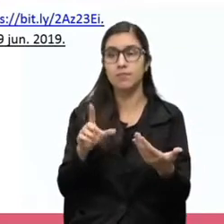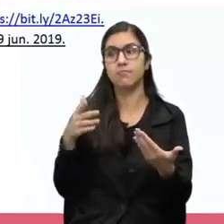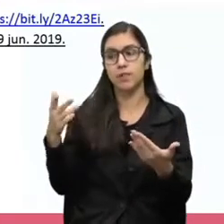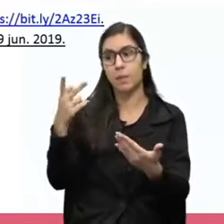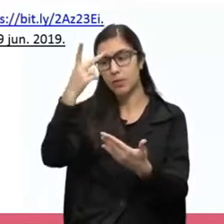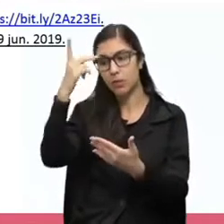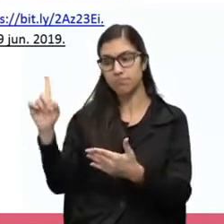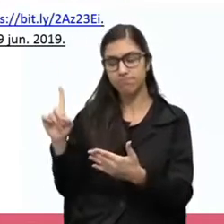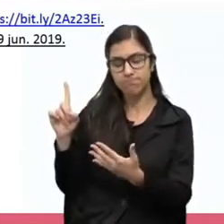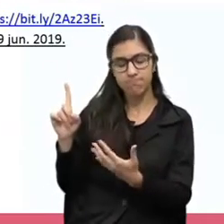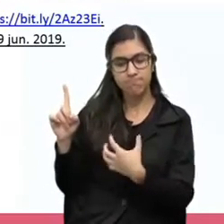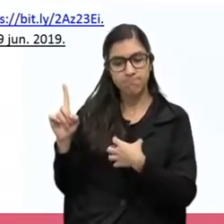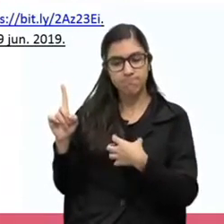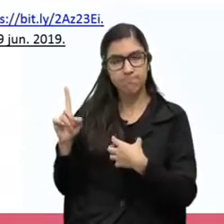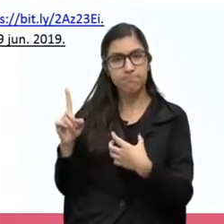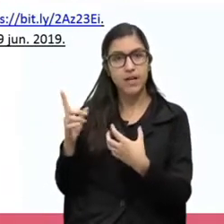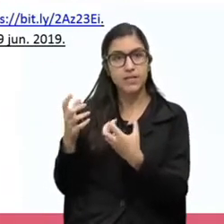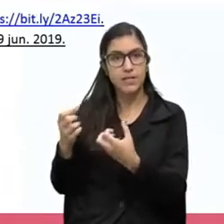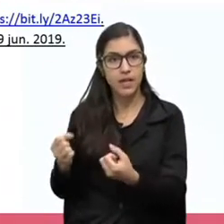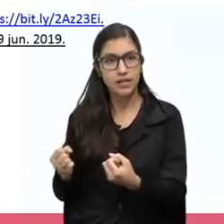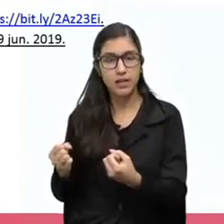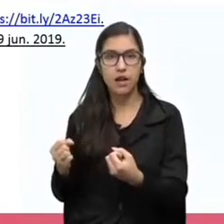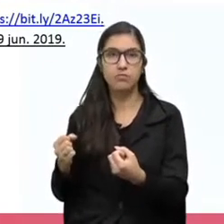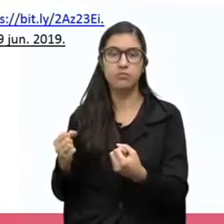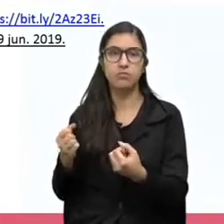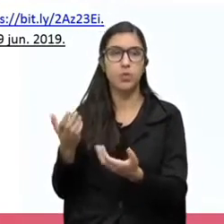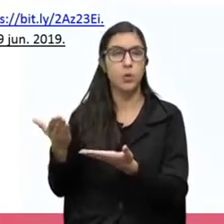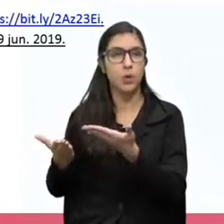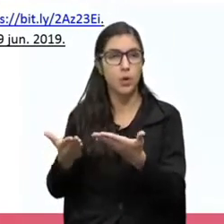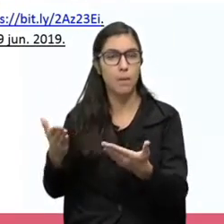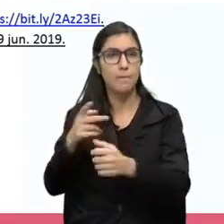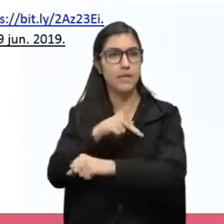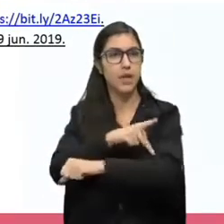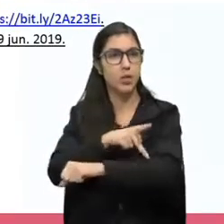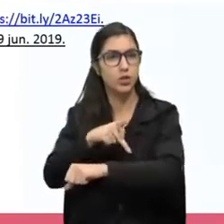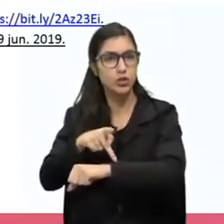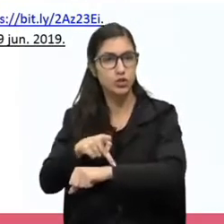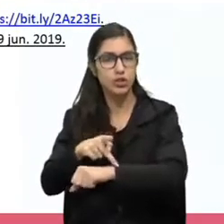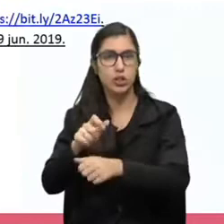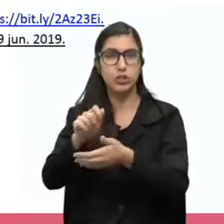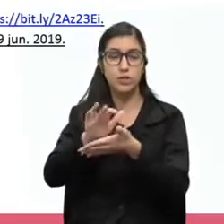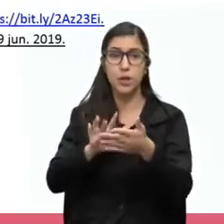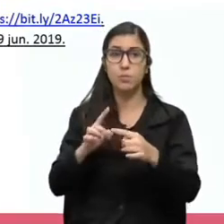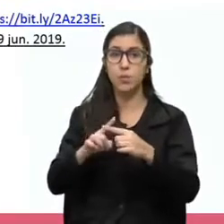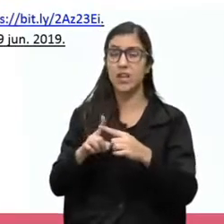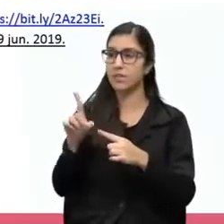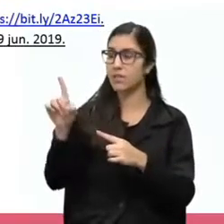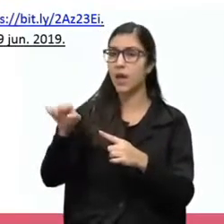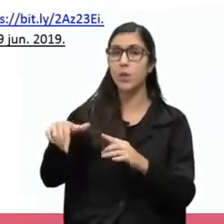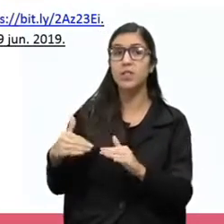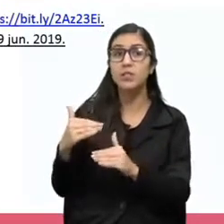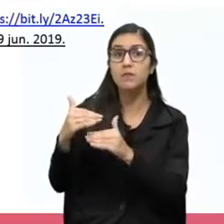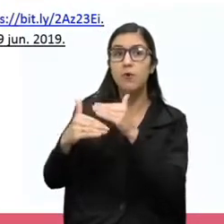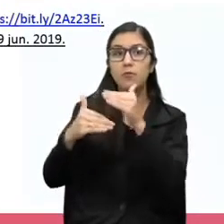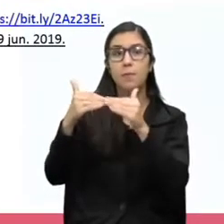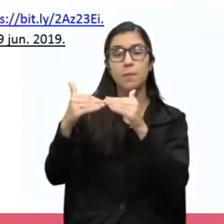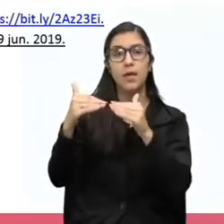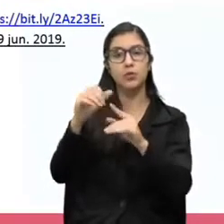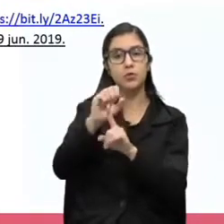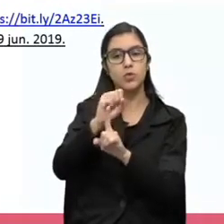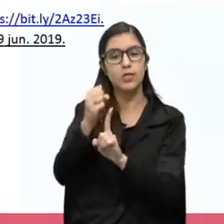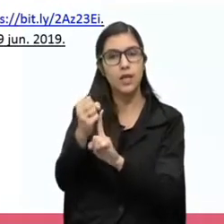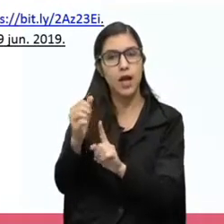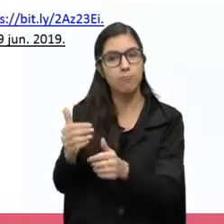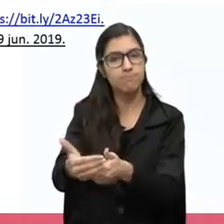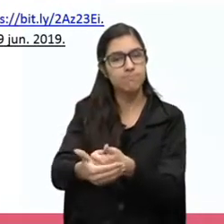atividades pedagógicas proporcionadas para ele. Por quê? Porque a nutrição entende o desenvolvimento de um vínculo social, acolhedor